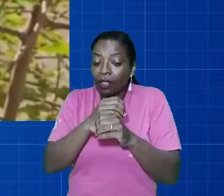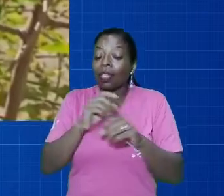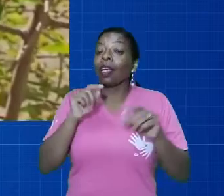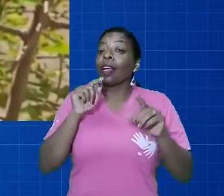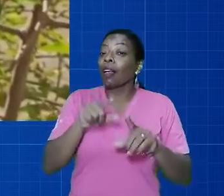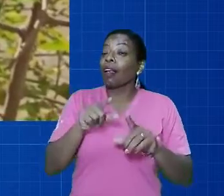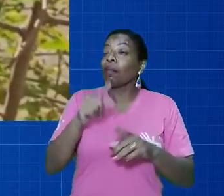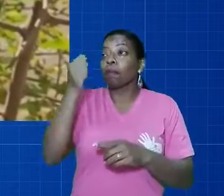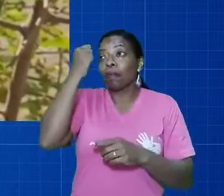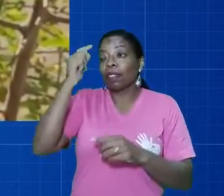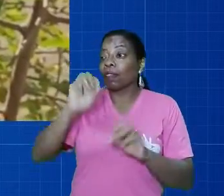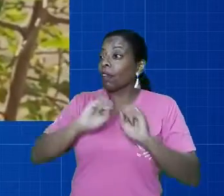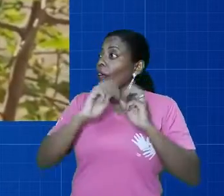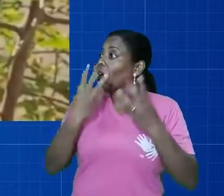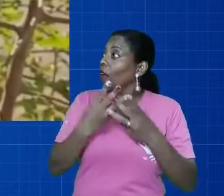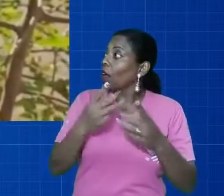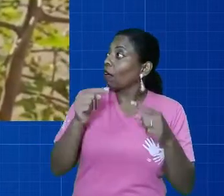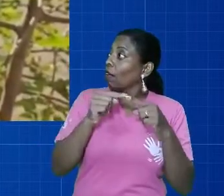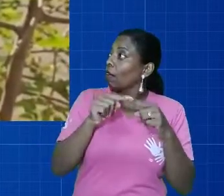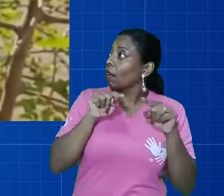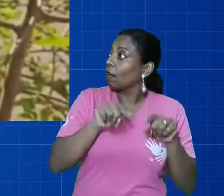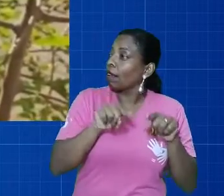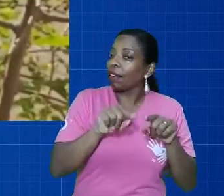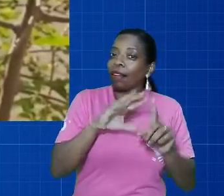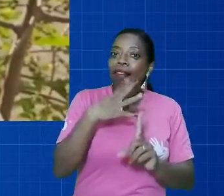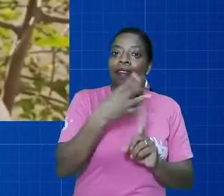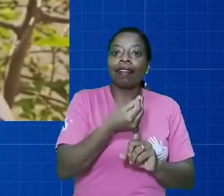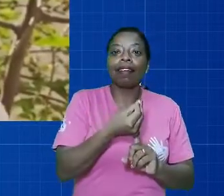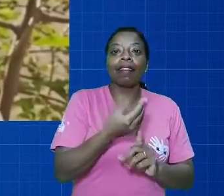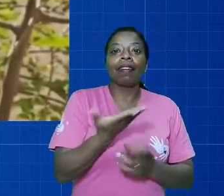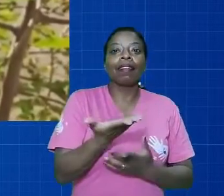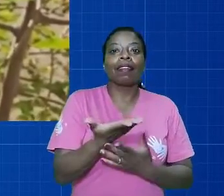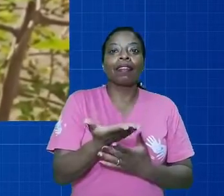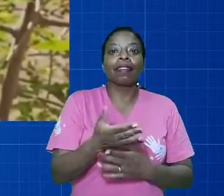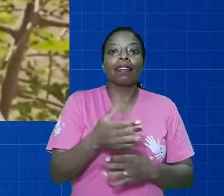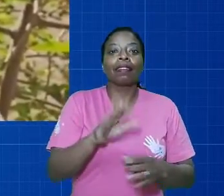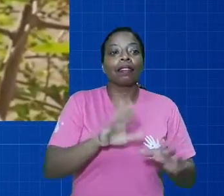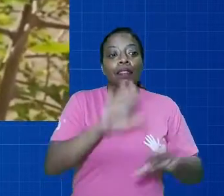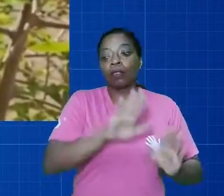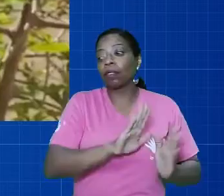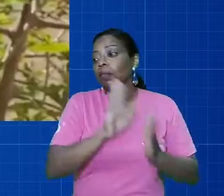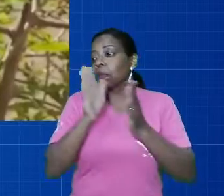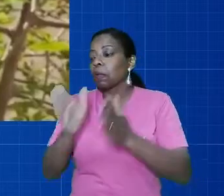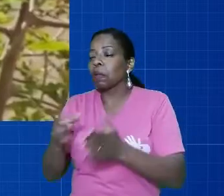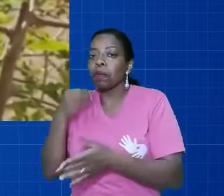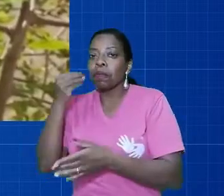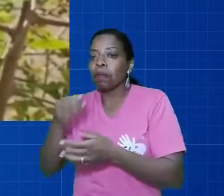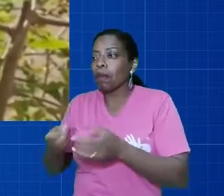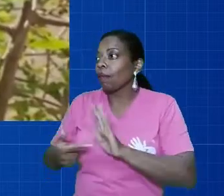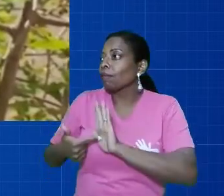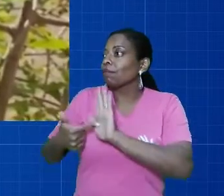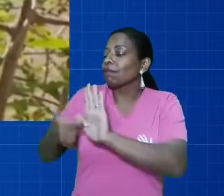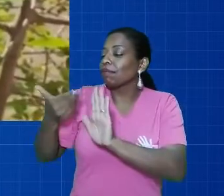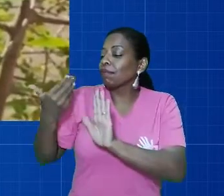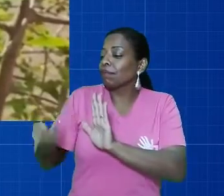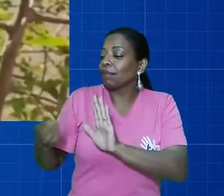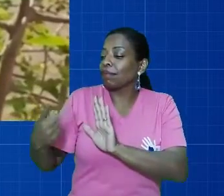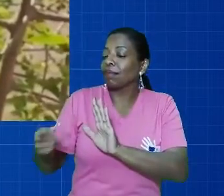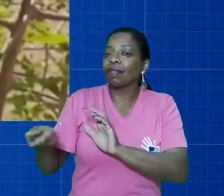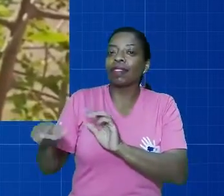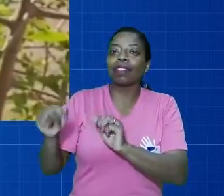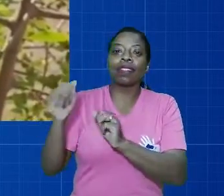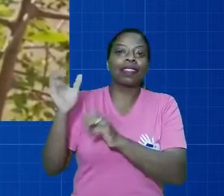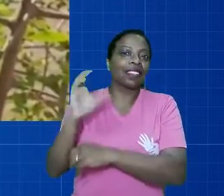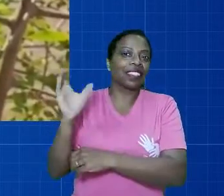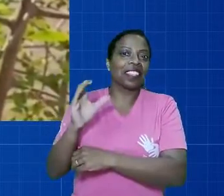e daí eles trabalhavam algumas questões que eles recém tinham aprendido, né, na parte de desenho lá da Oficina de Arte.